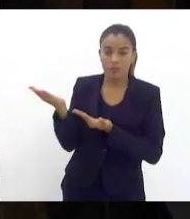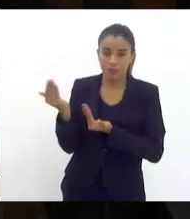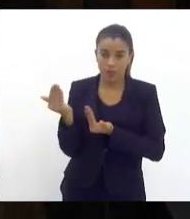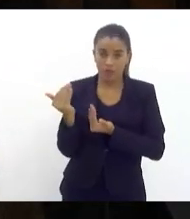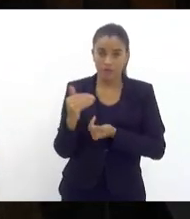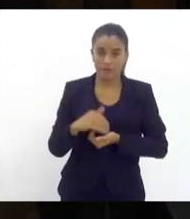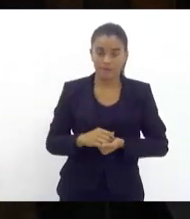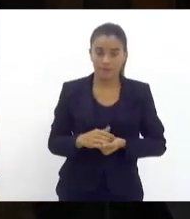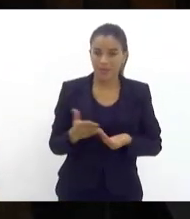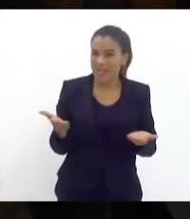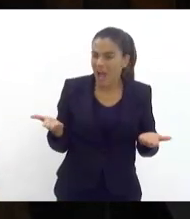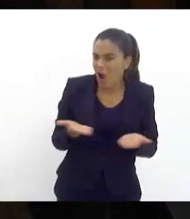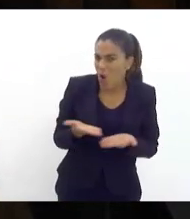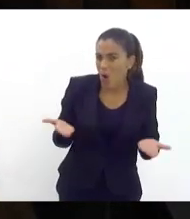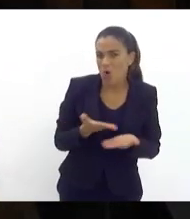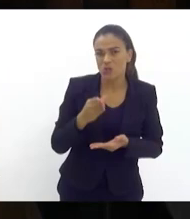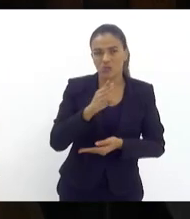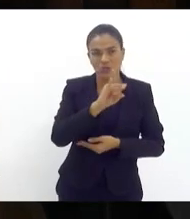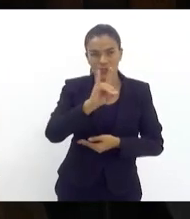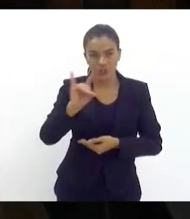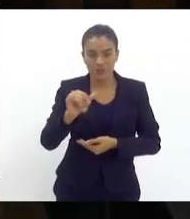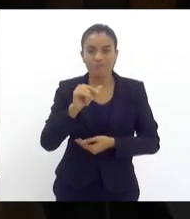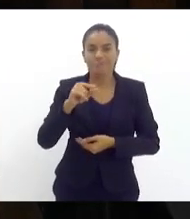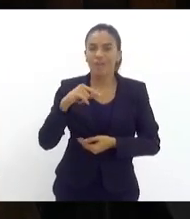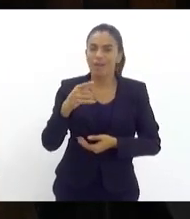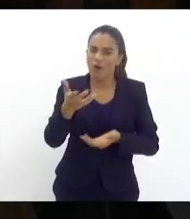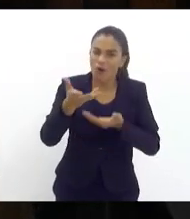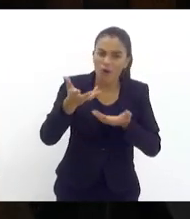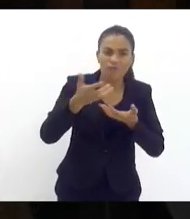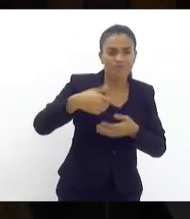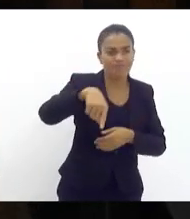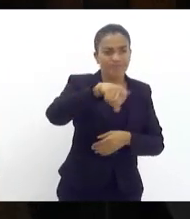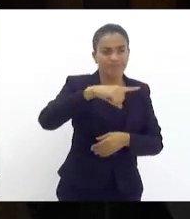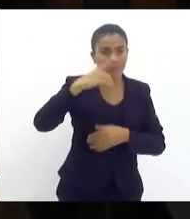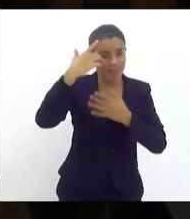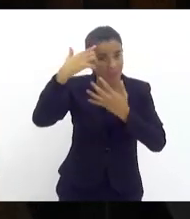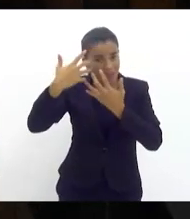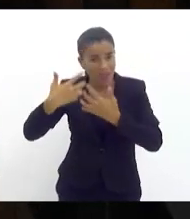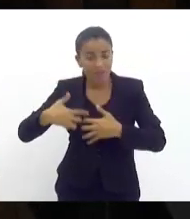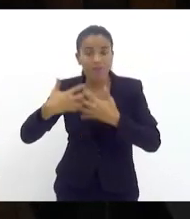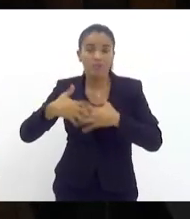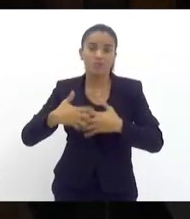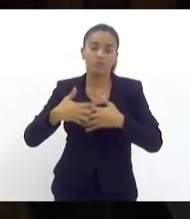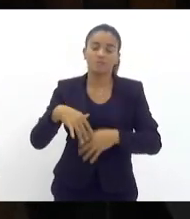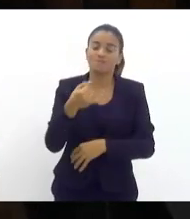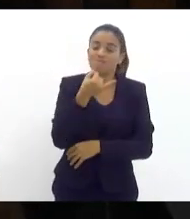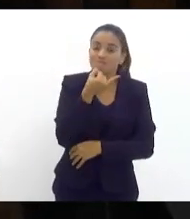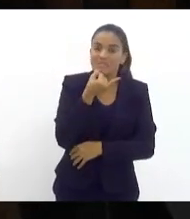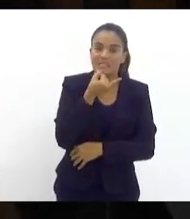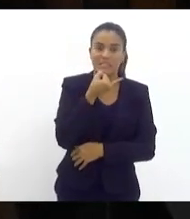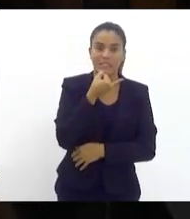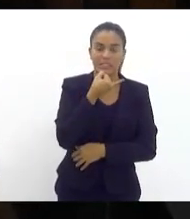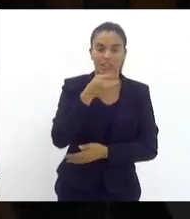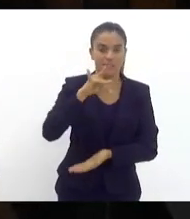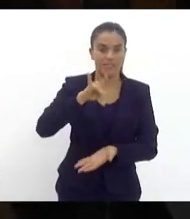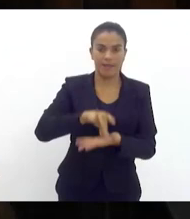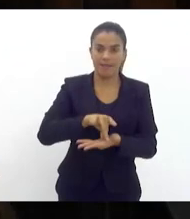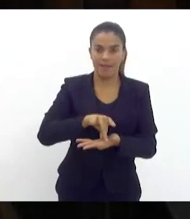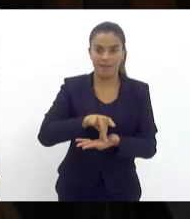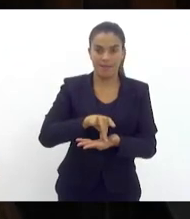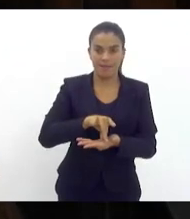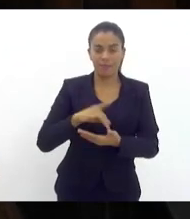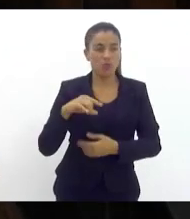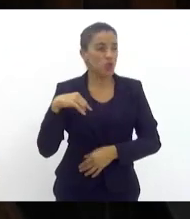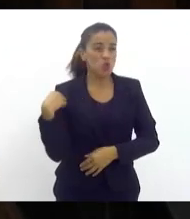dia nos convoca a refletirmos sobre uma triste realidade que aflige nossa